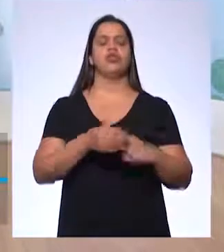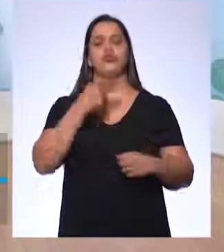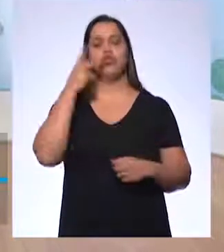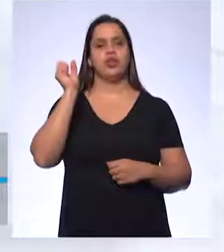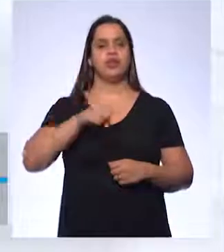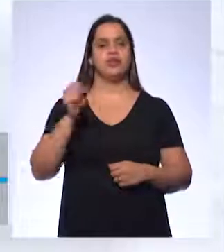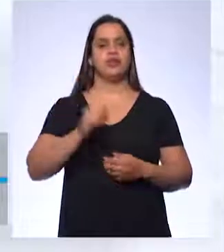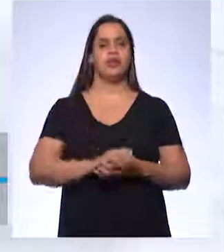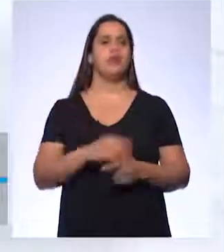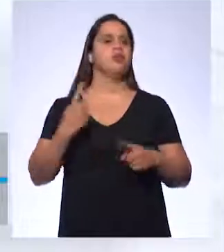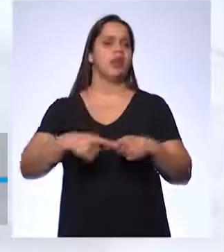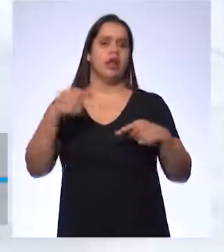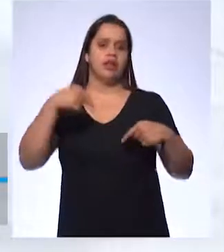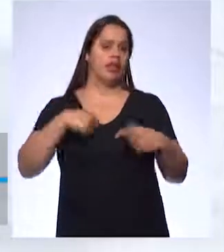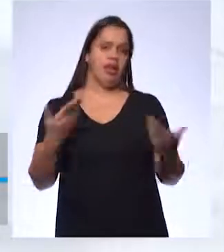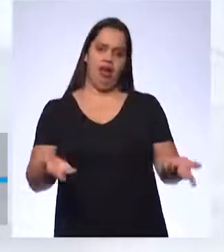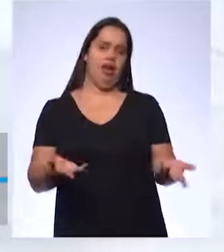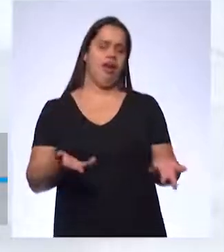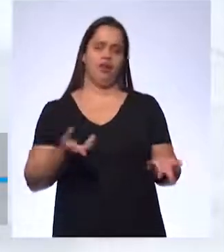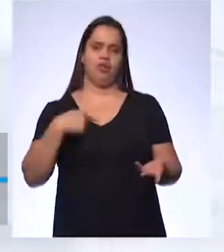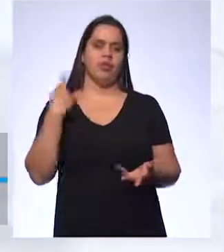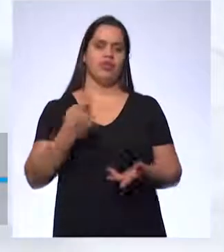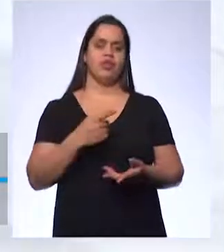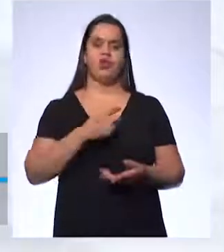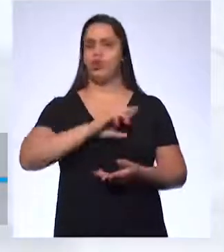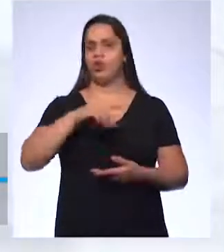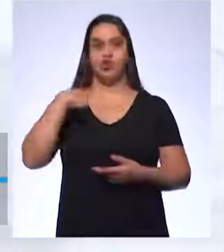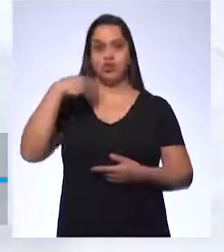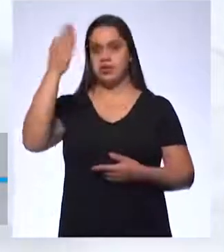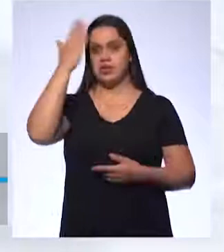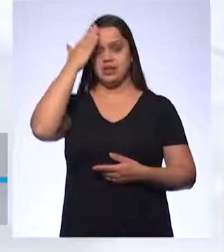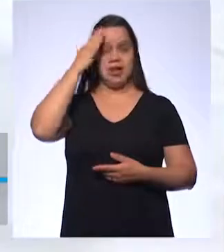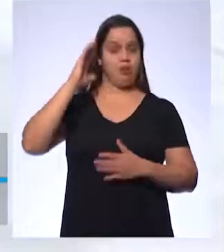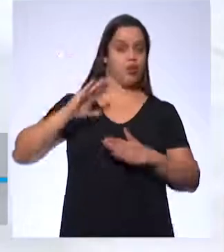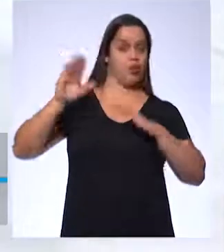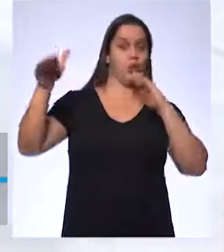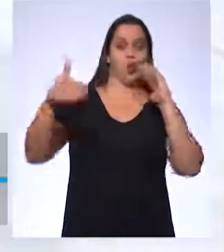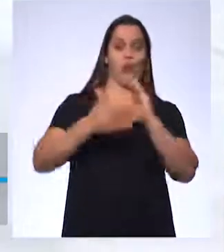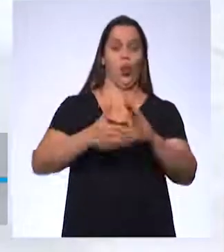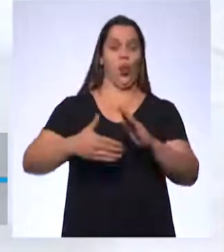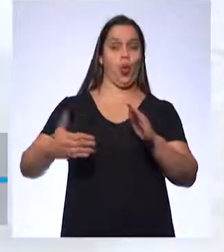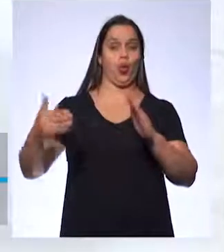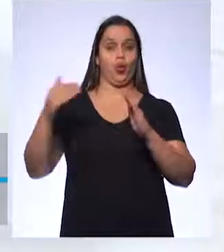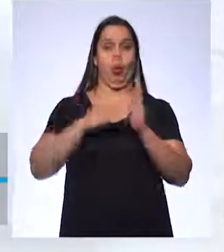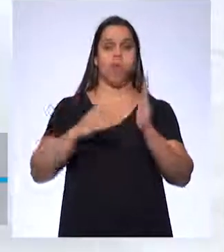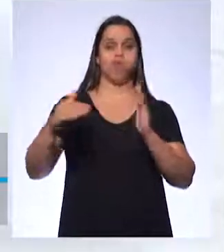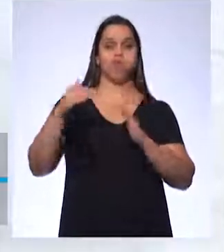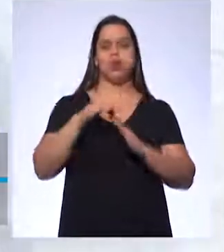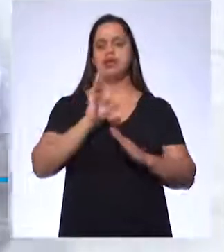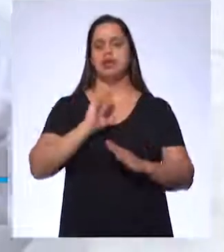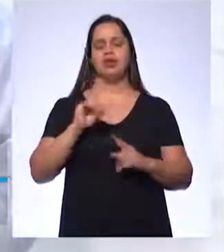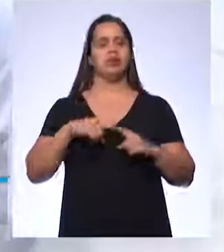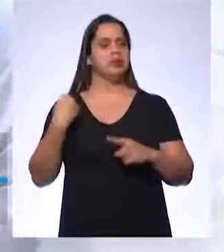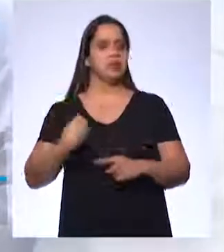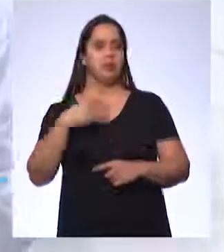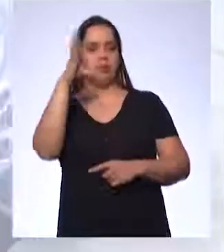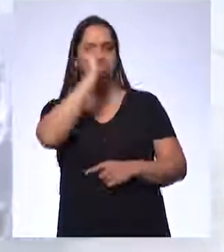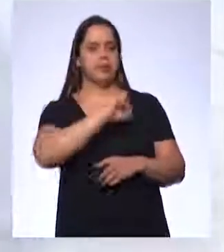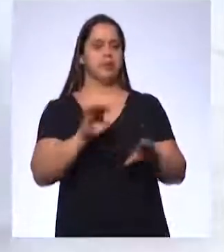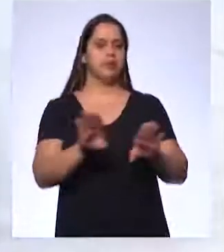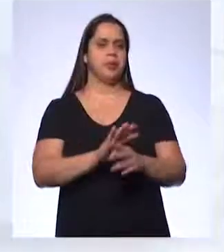Que aqui é assim, né? Graças a Deus ninguém sabe tudo, mas a gente está aí, né? Gente, ó, é assim, doença de